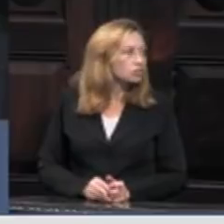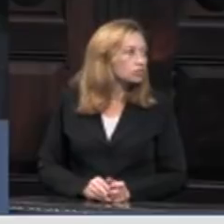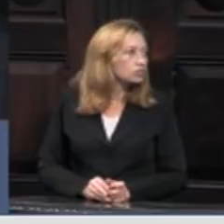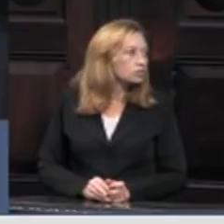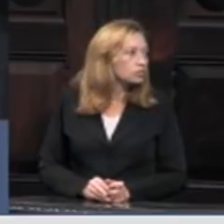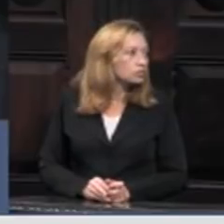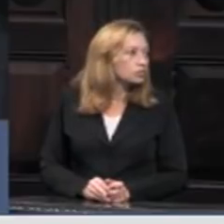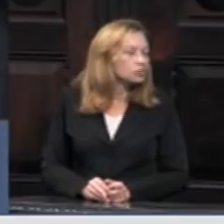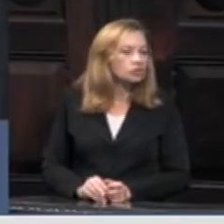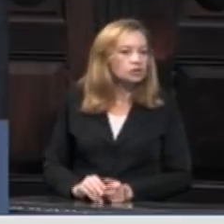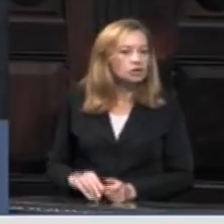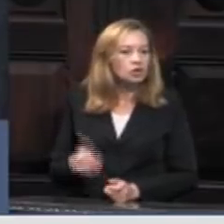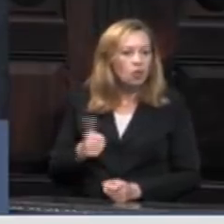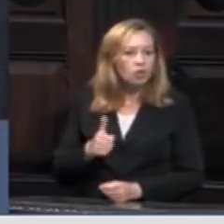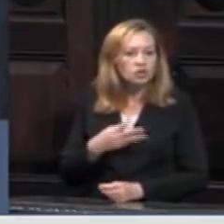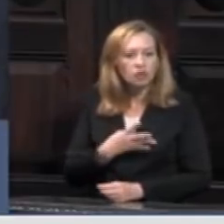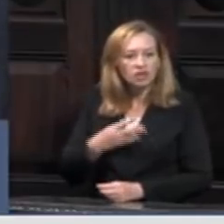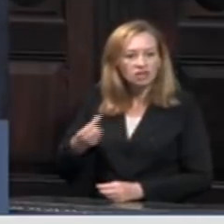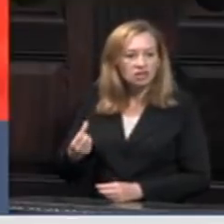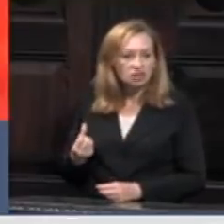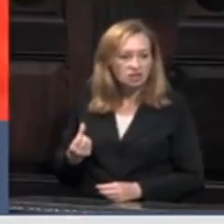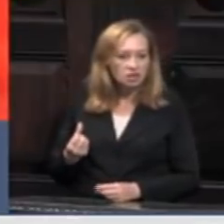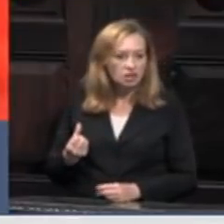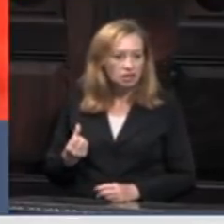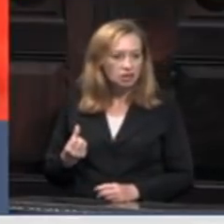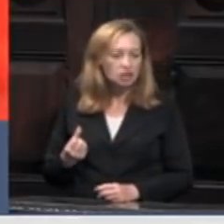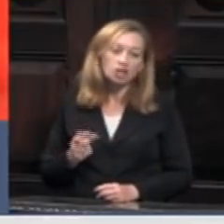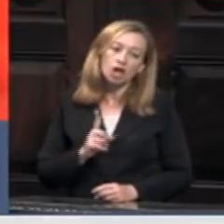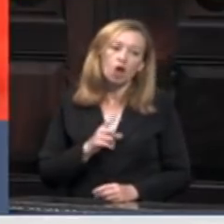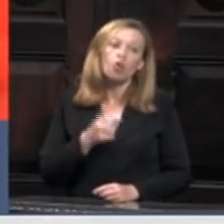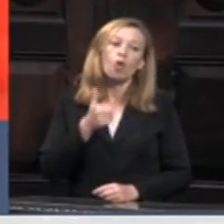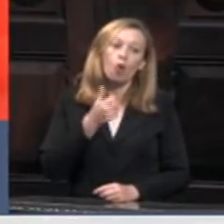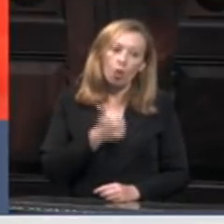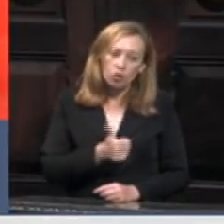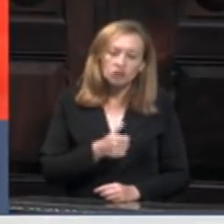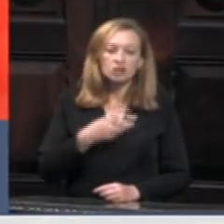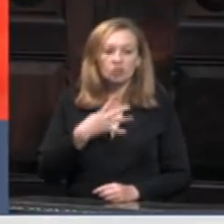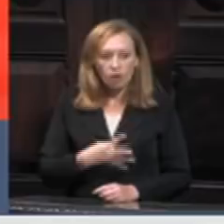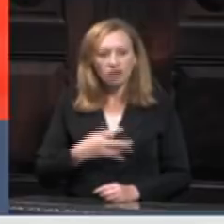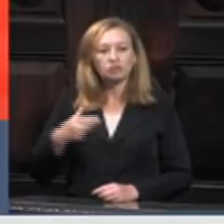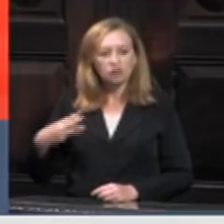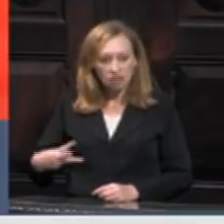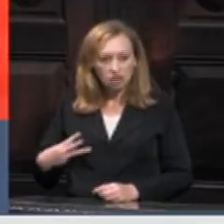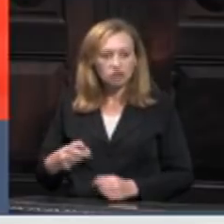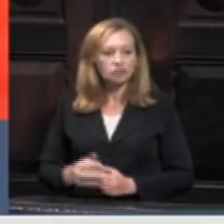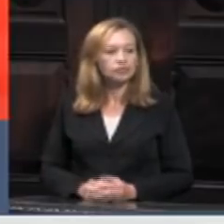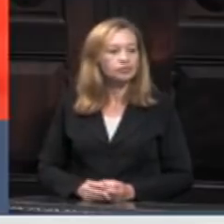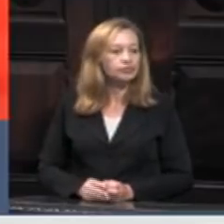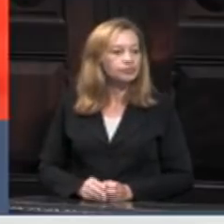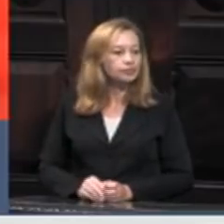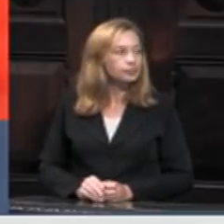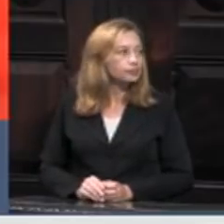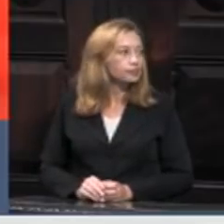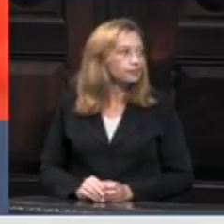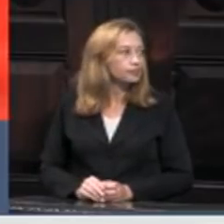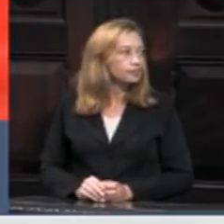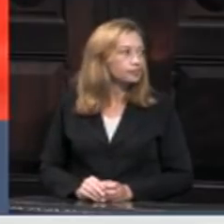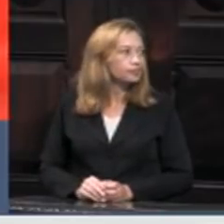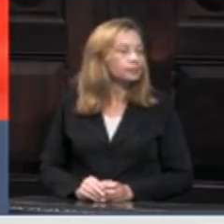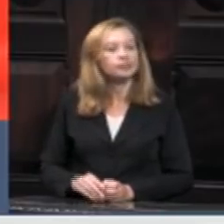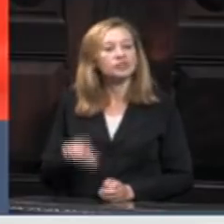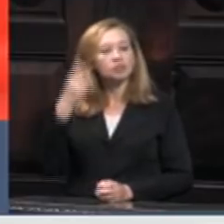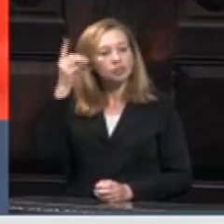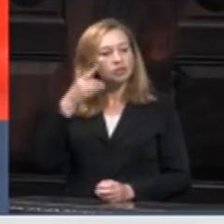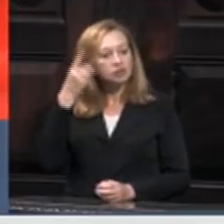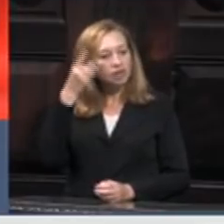Emenda 1146 é de Vossa Excelência. 1143. 43, ok. É do deputado